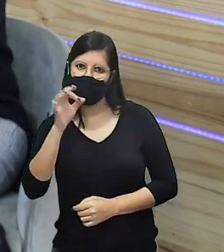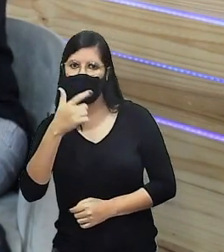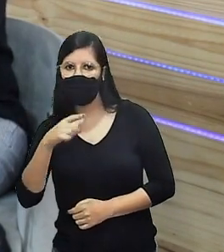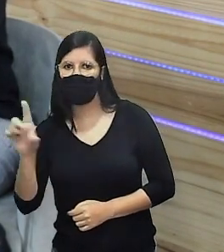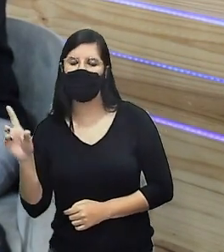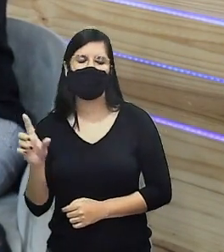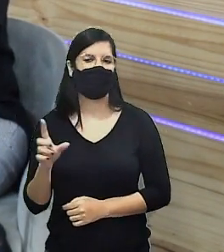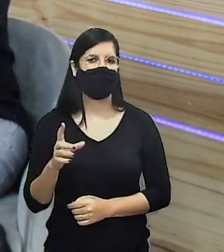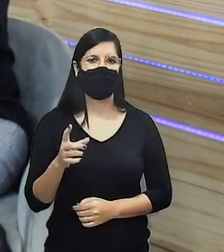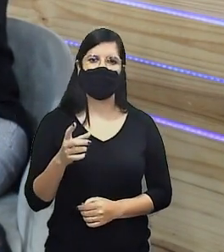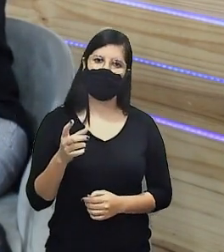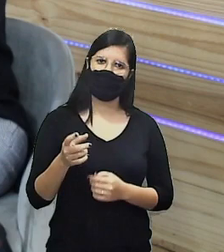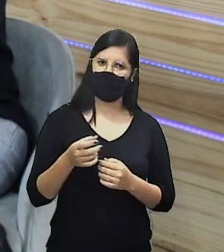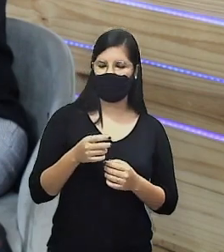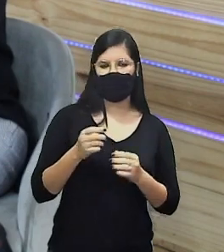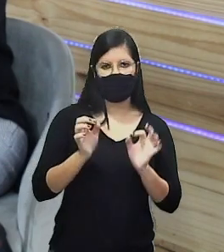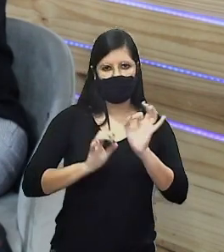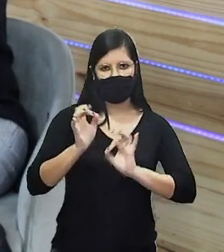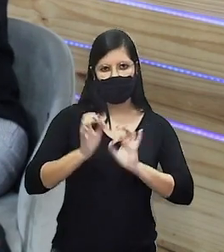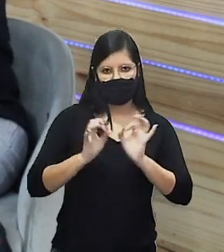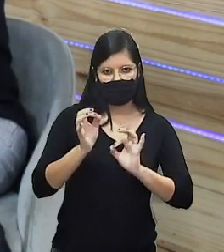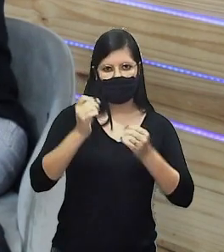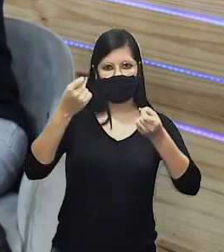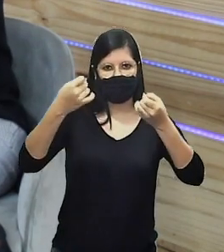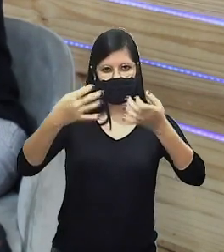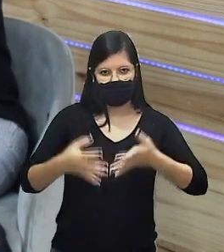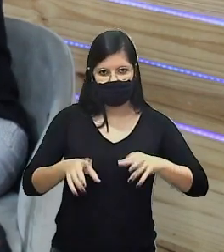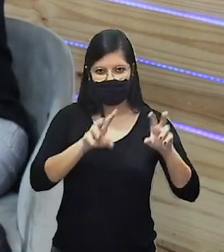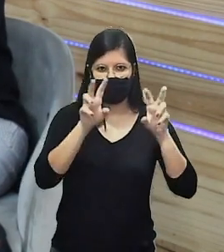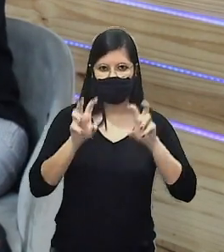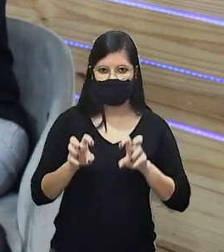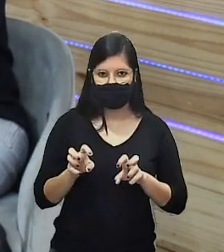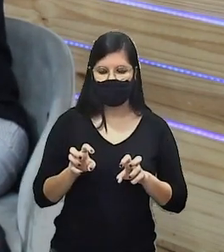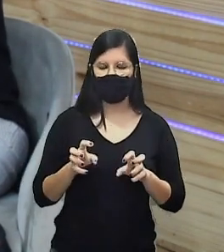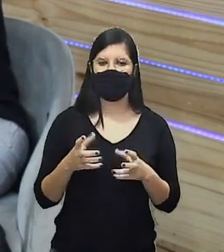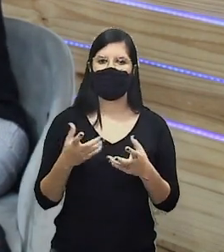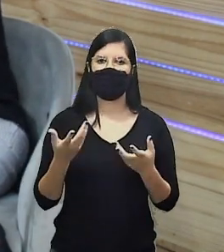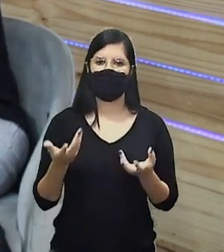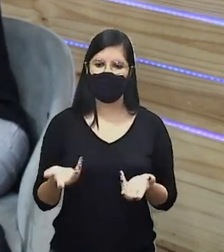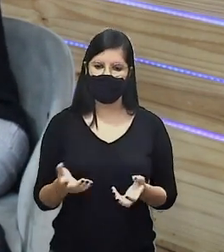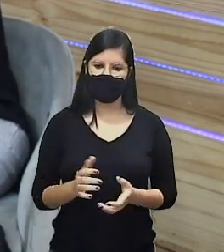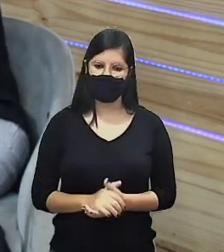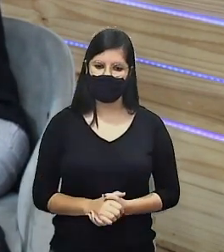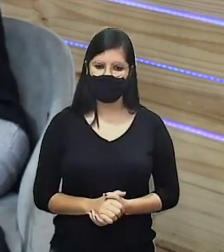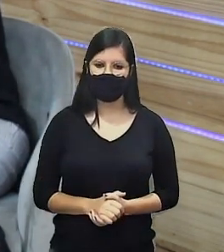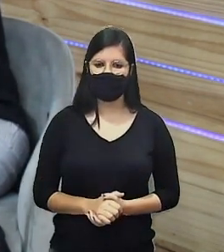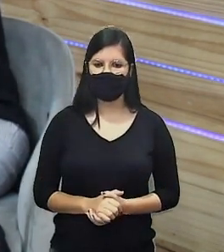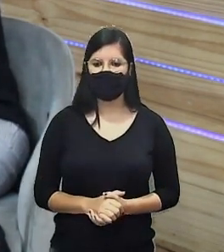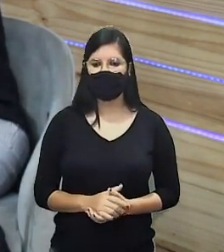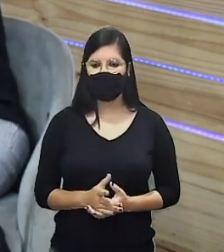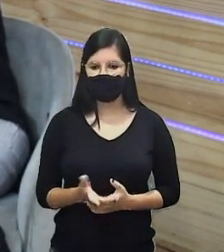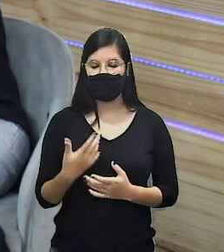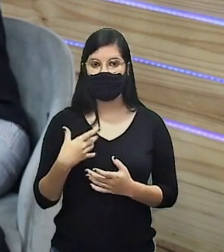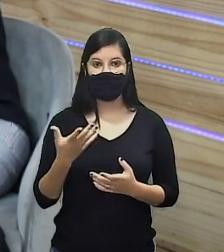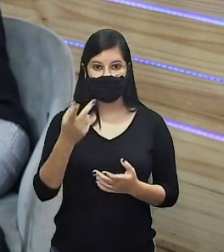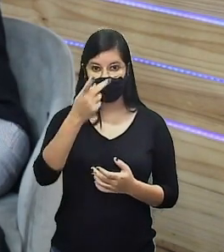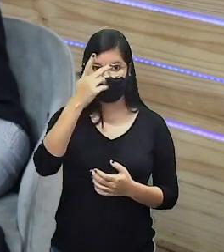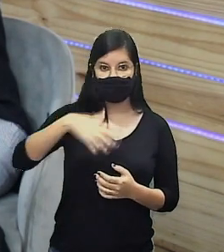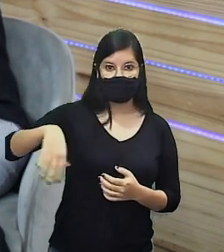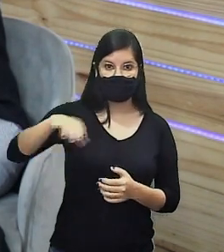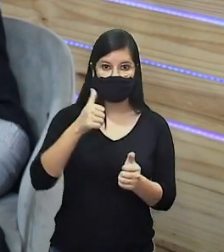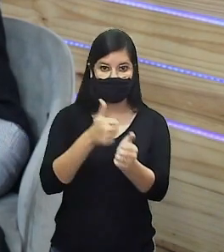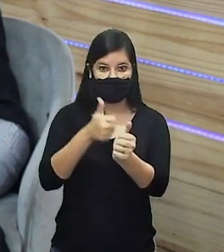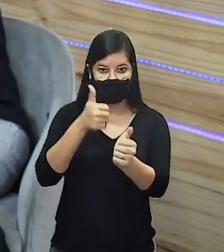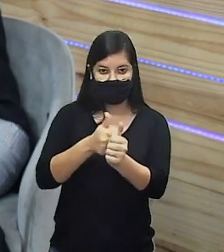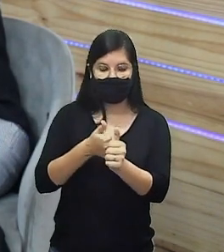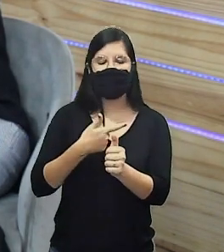formato, né, de abordagem daquele tema, né? Exato. Então, E você que está nos acompanhando aí de